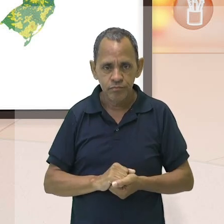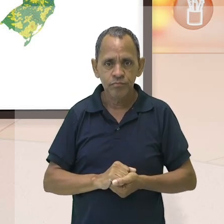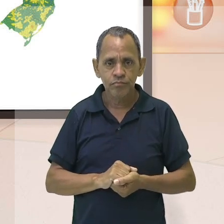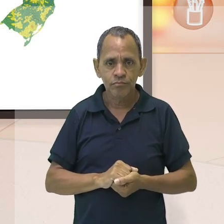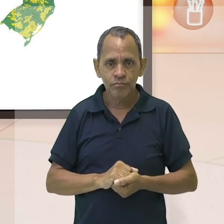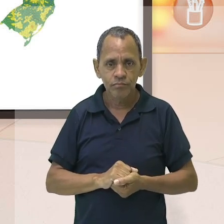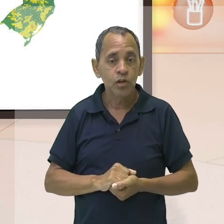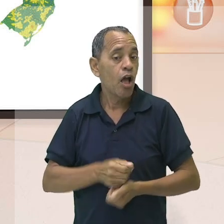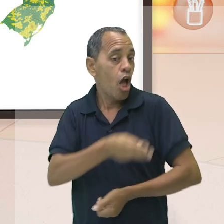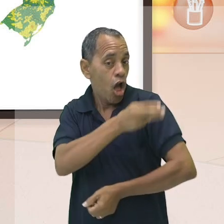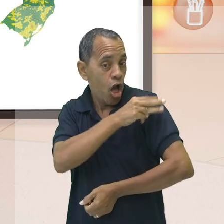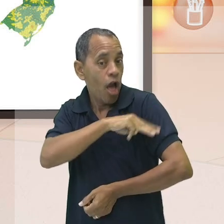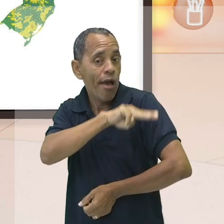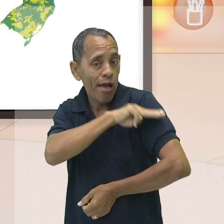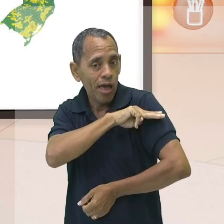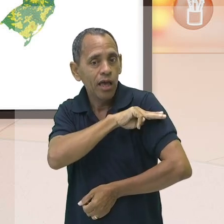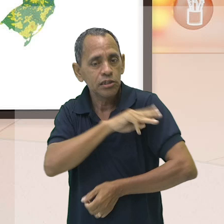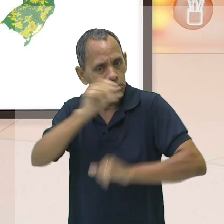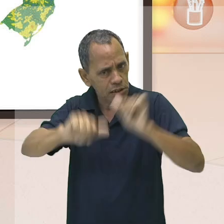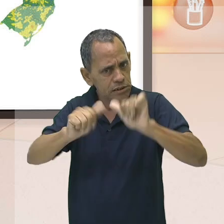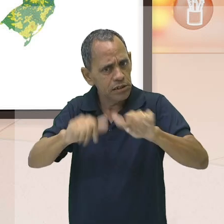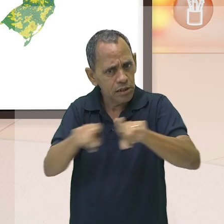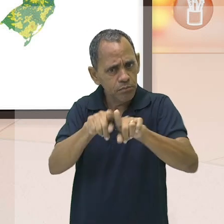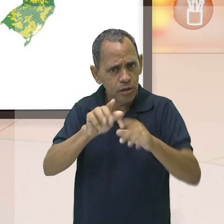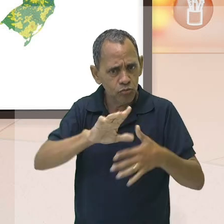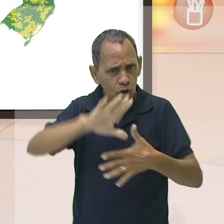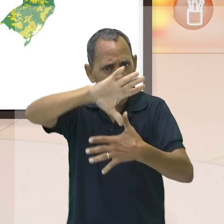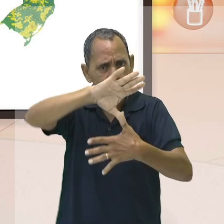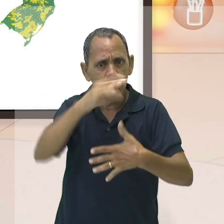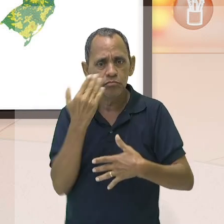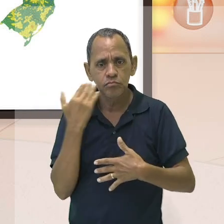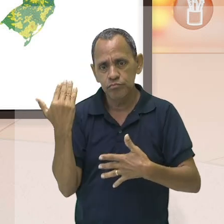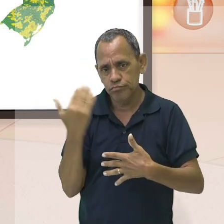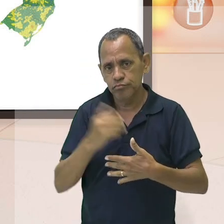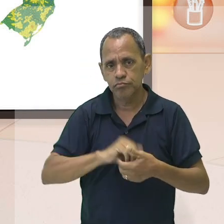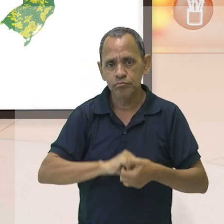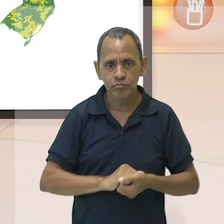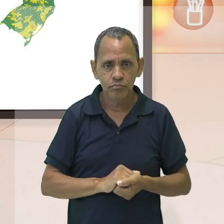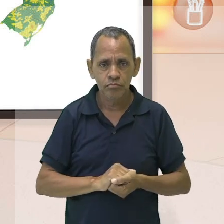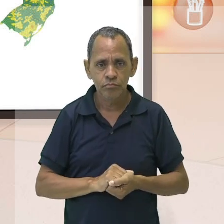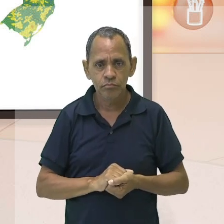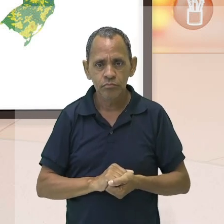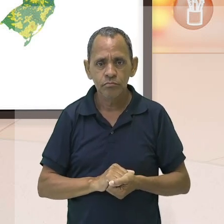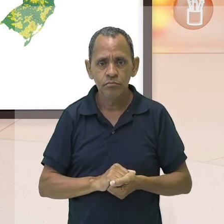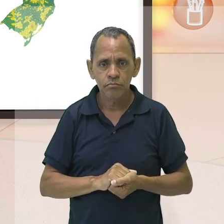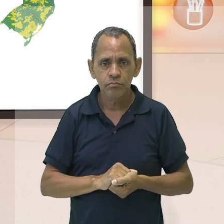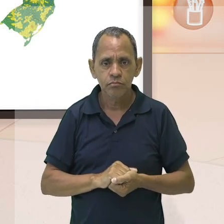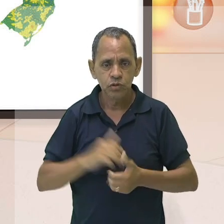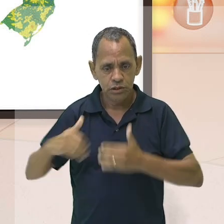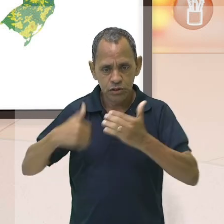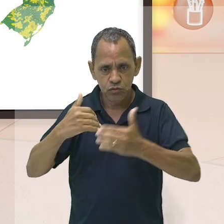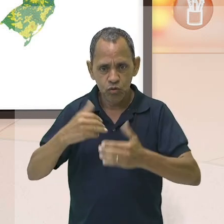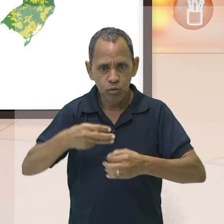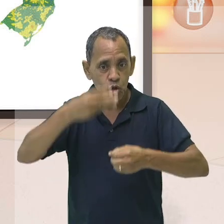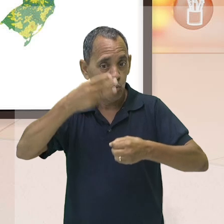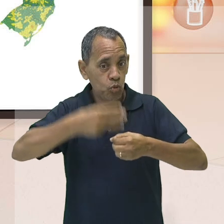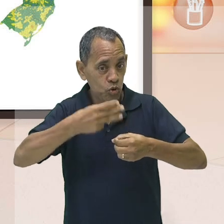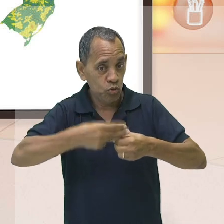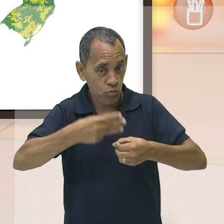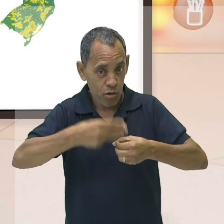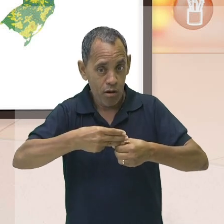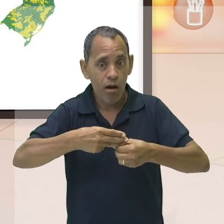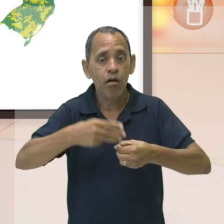aulas de geografia. Olha aí os dados de IDHM, que é o Índice de Desenvolvimento Humano Municipal, que tem um formato parecido